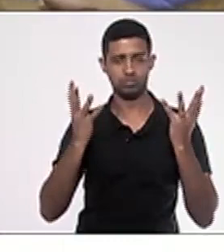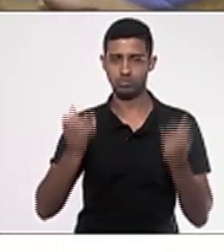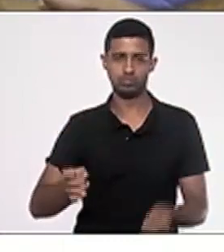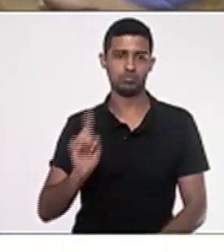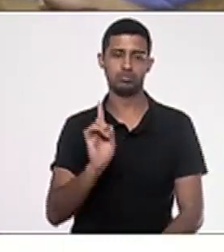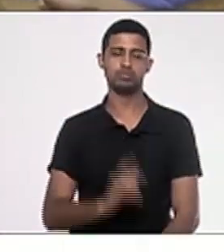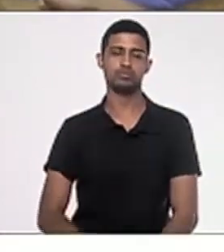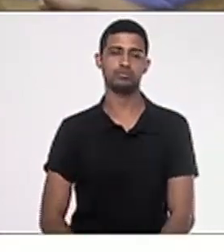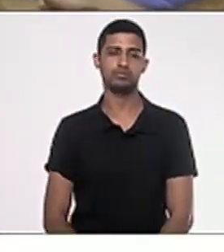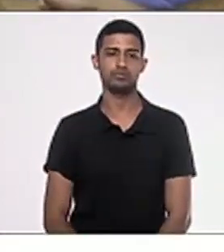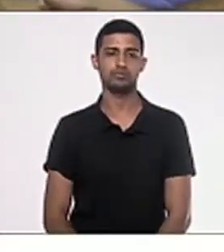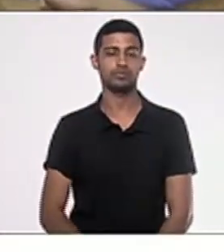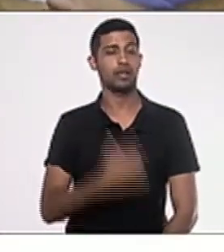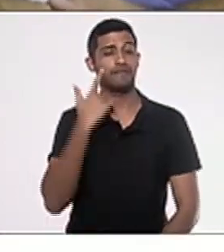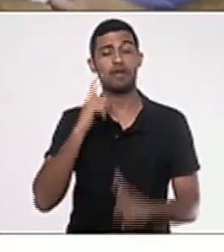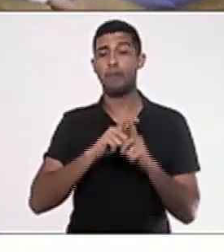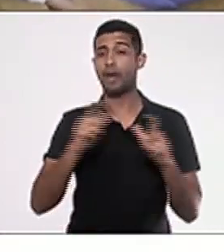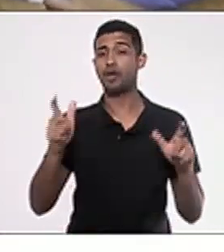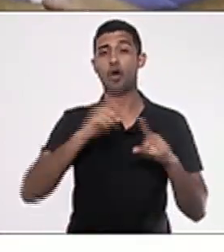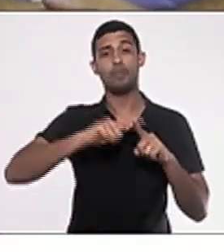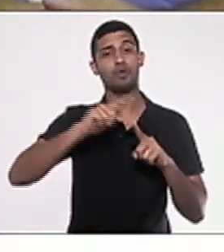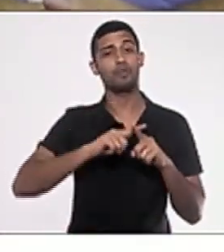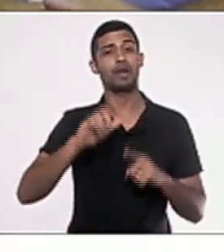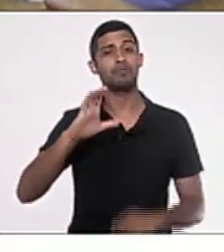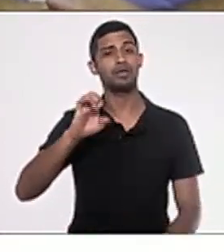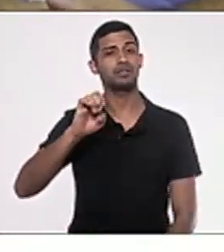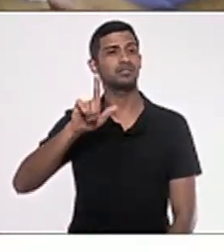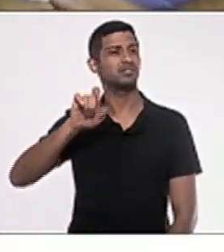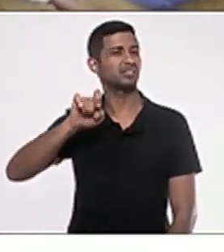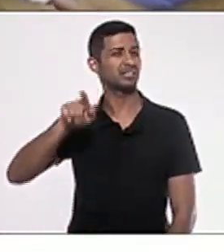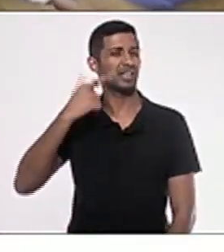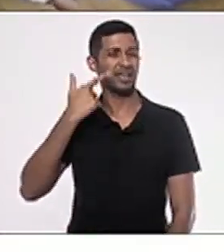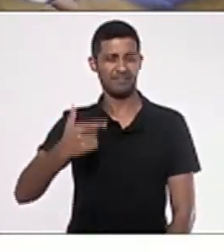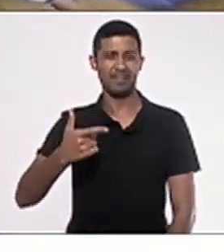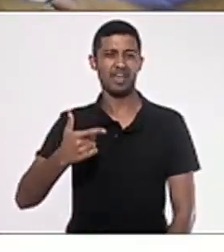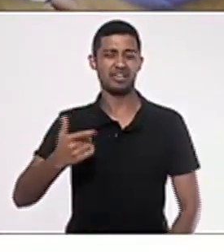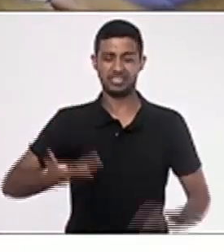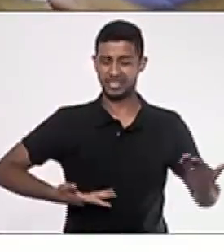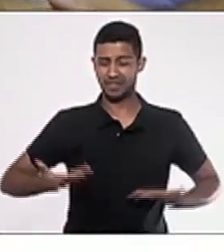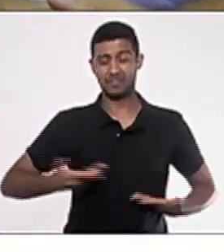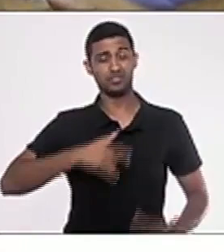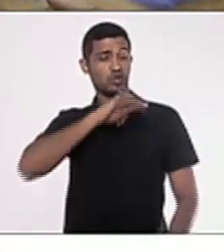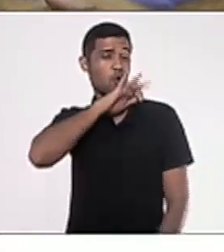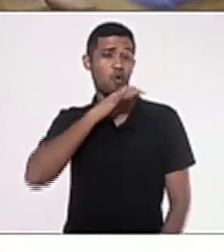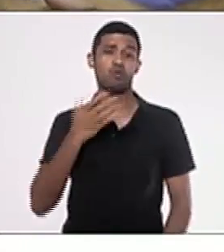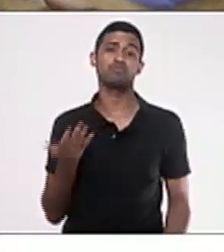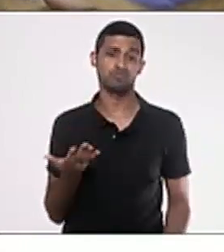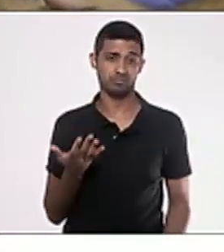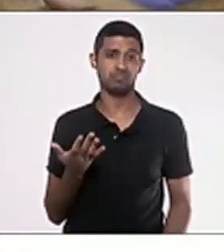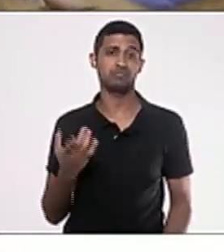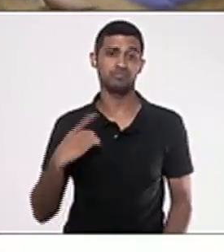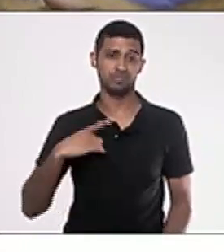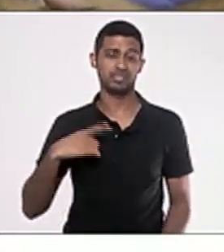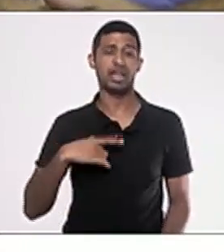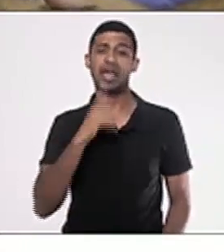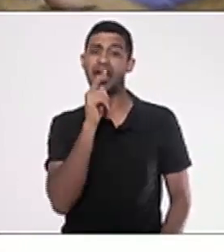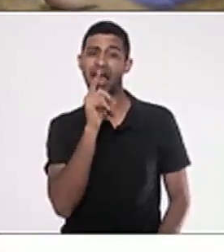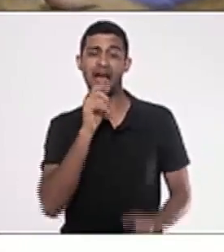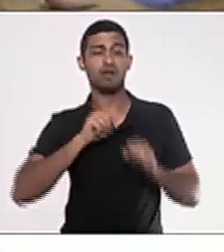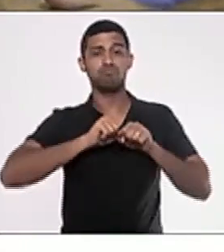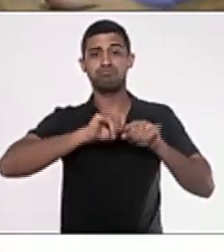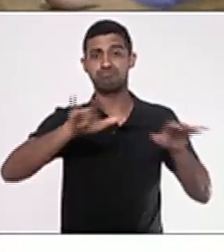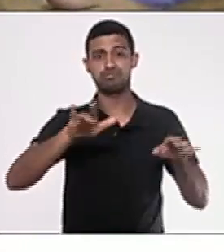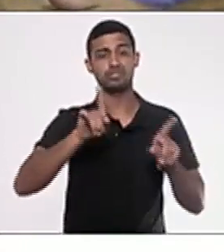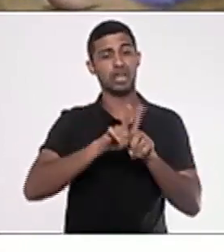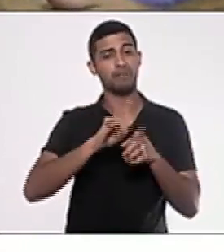sempre. O maior problema da SEDAI hoje é a má prestação de serviço. E a má prestação de serviço ela inclui o fornecimento da água, do